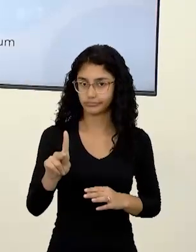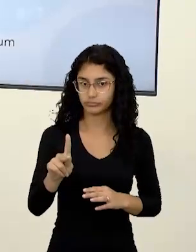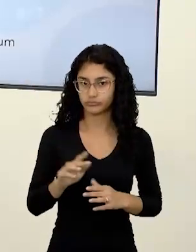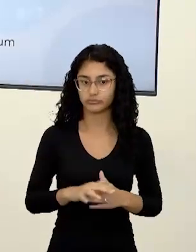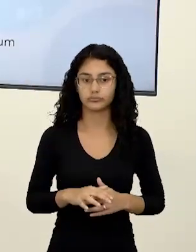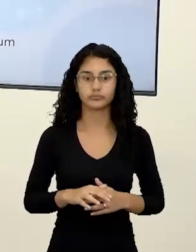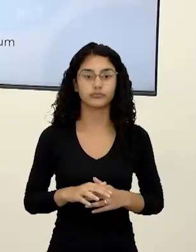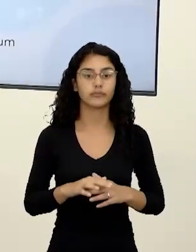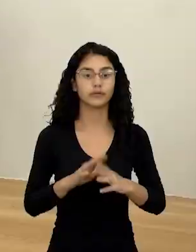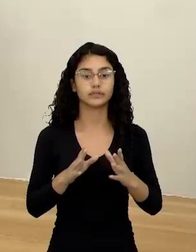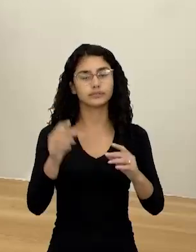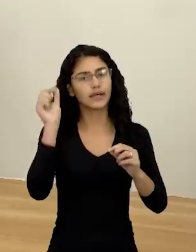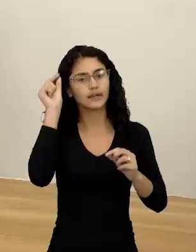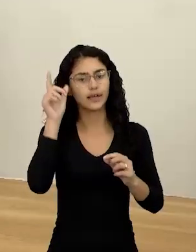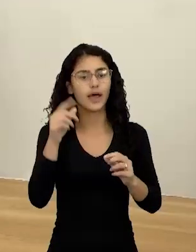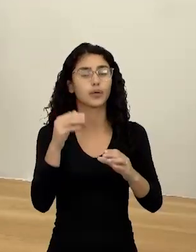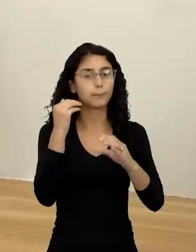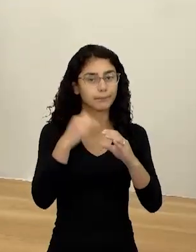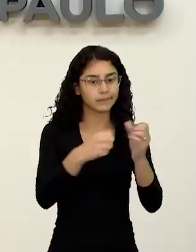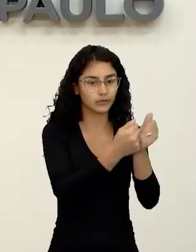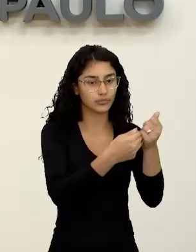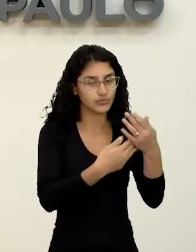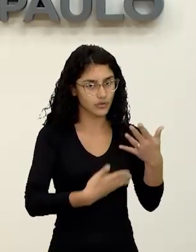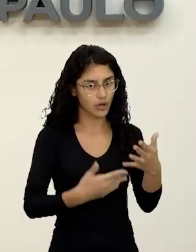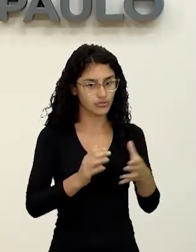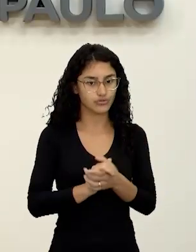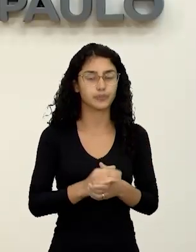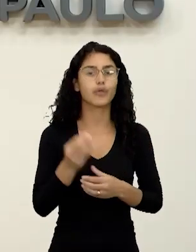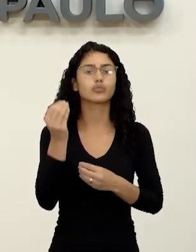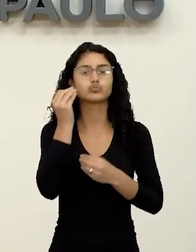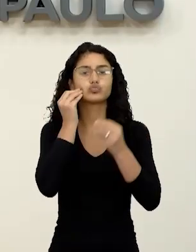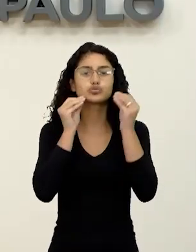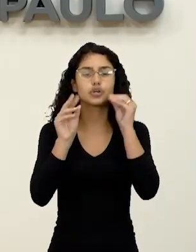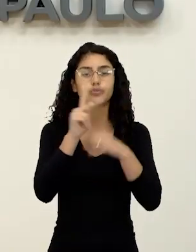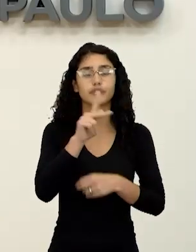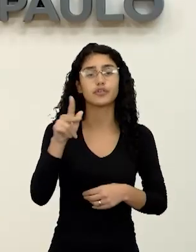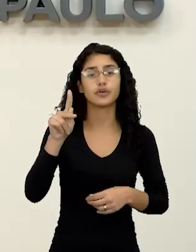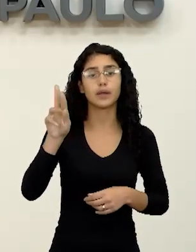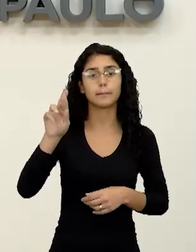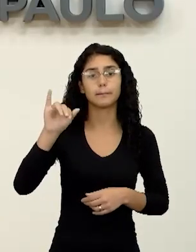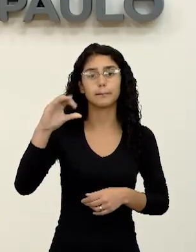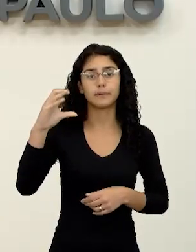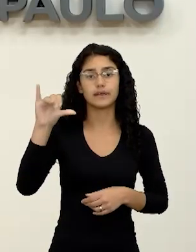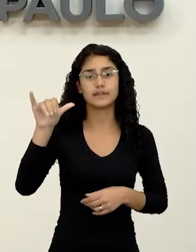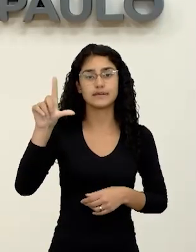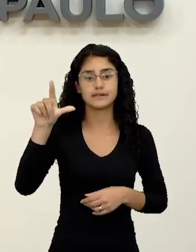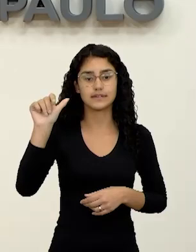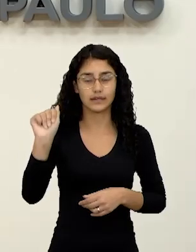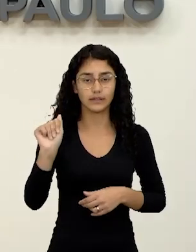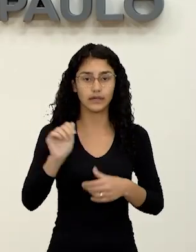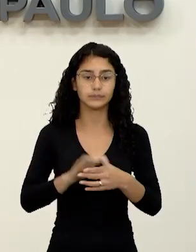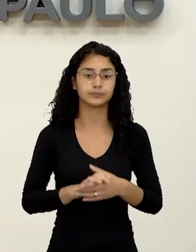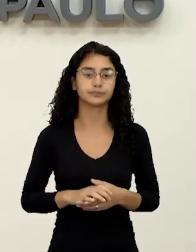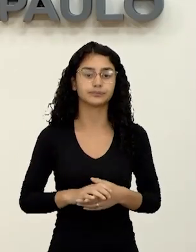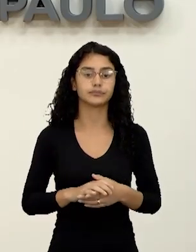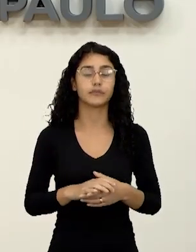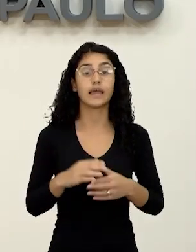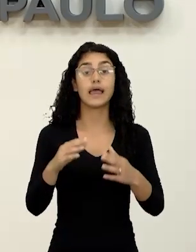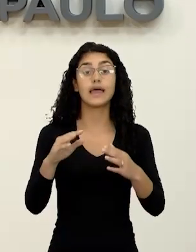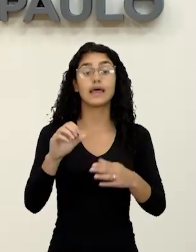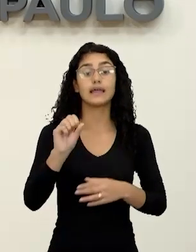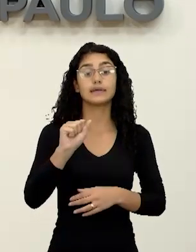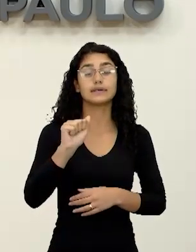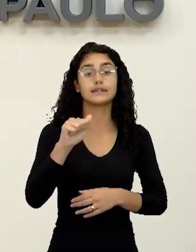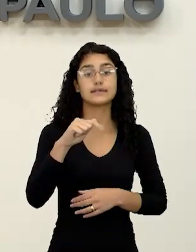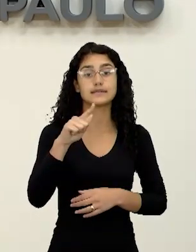não ficou claro, por favor, escrevam aí pra Ju que ela tá... Ó, um beijo pra professora Priscila, que é do Antônio Adib Chamas de Santo André,